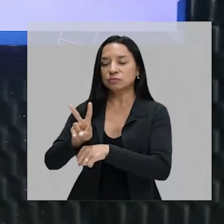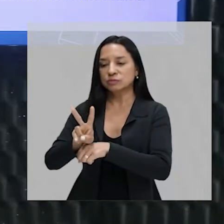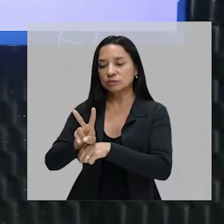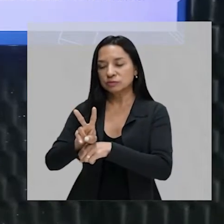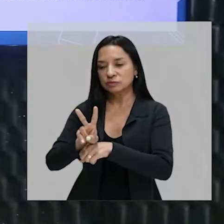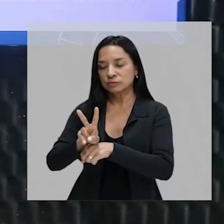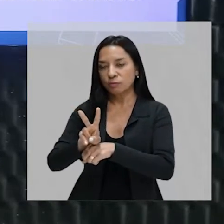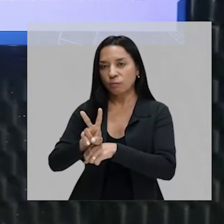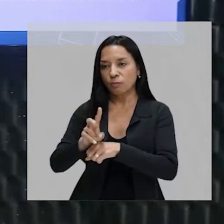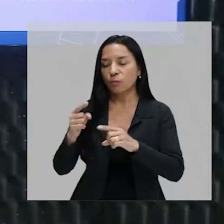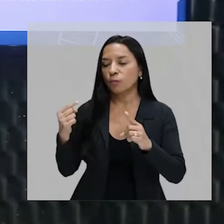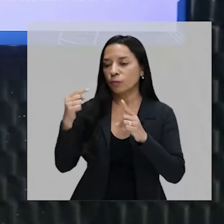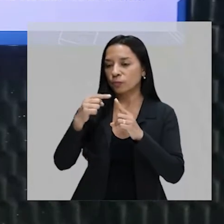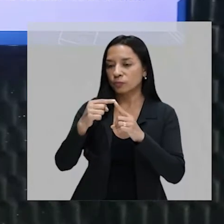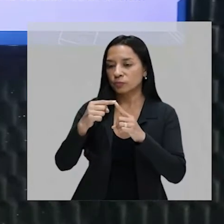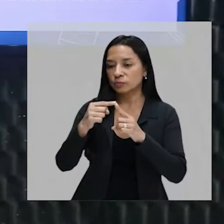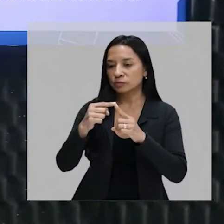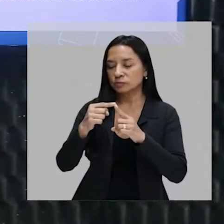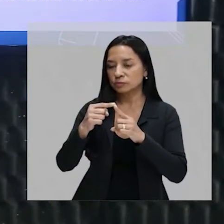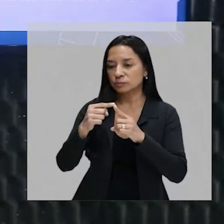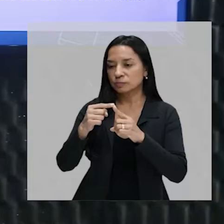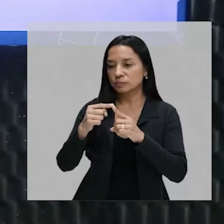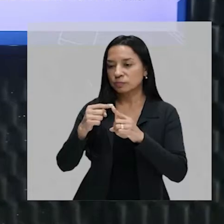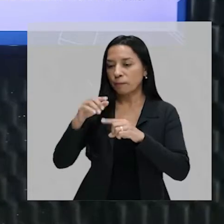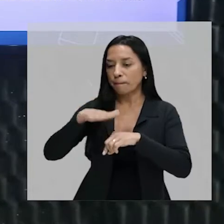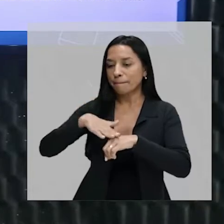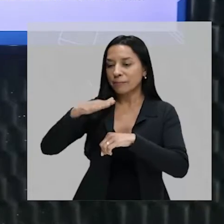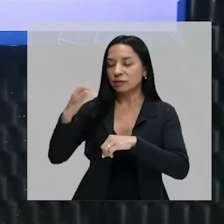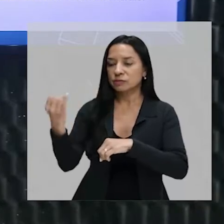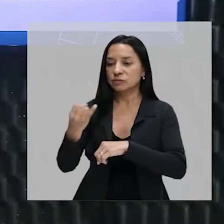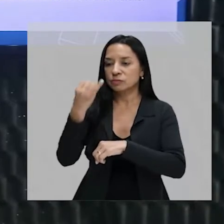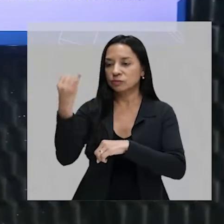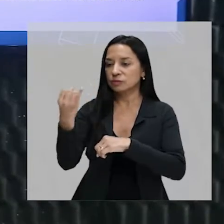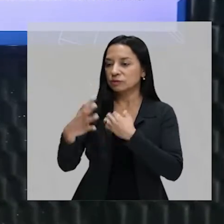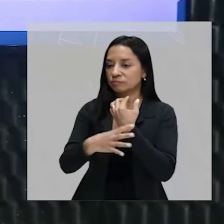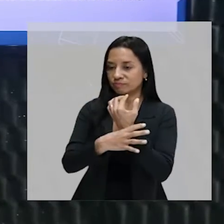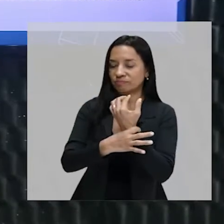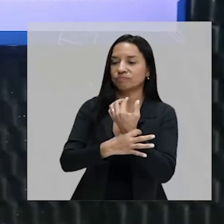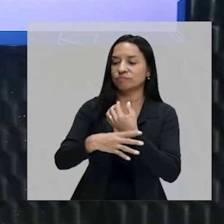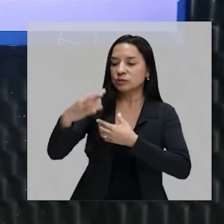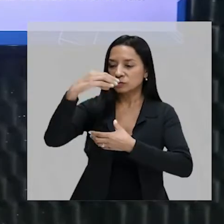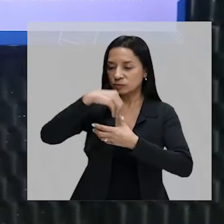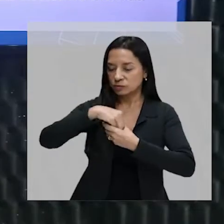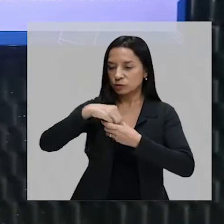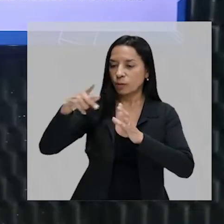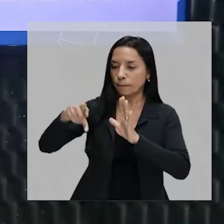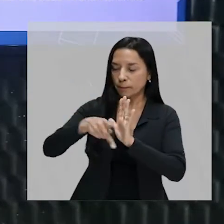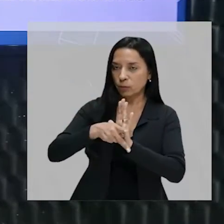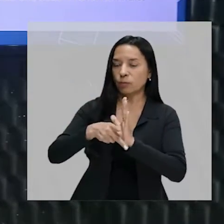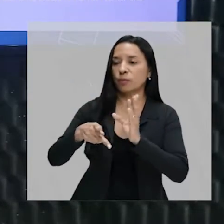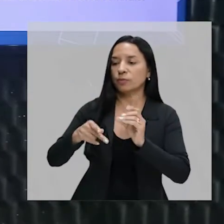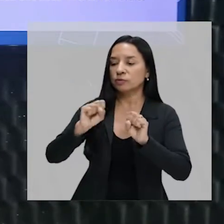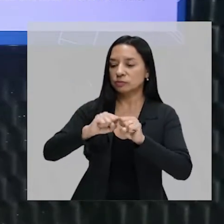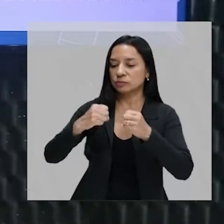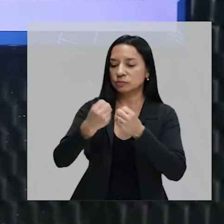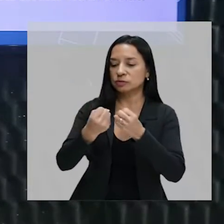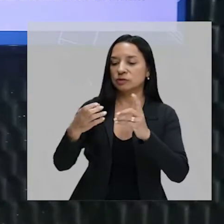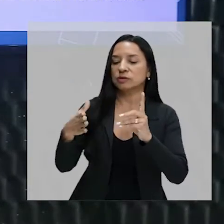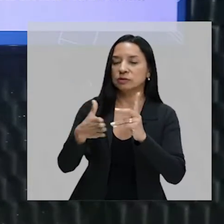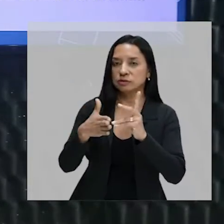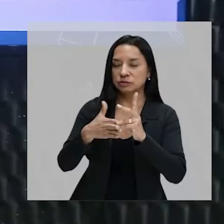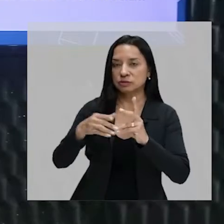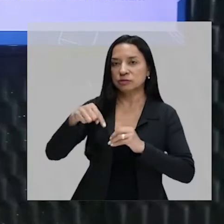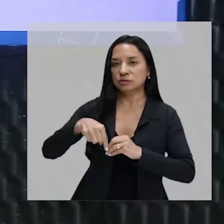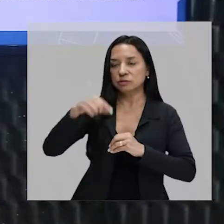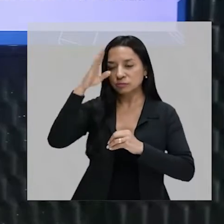objetivo de acima de tudo garantir a essência dessas sociedades indígenas